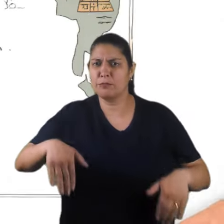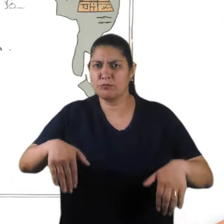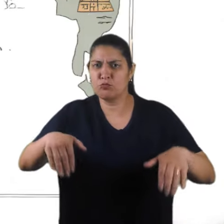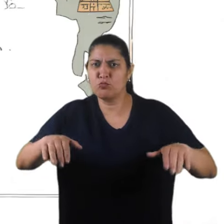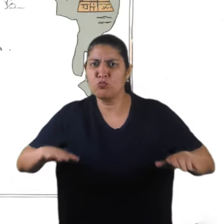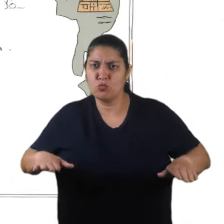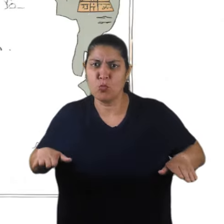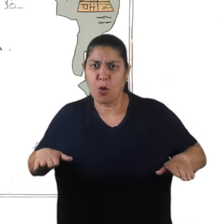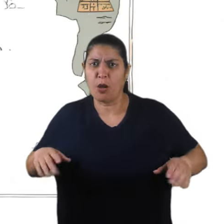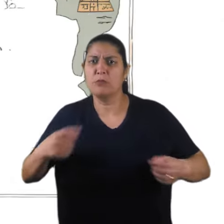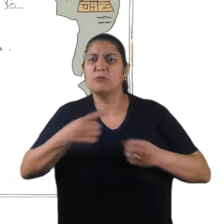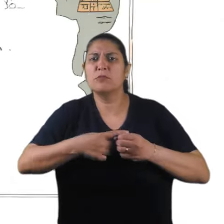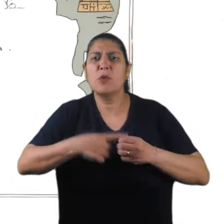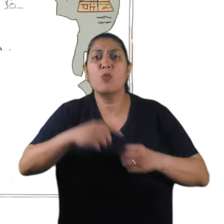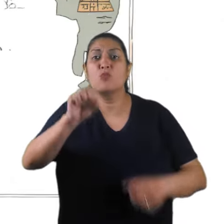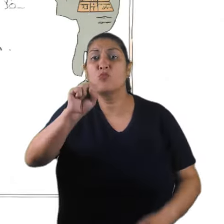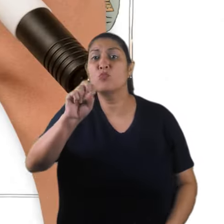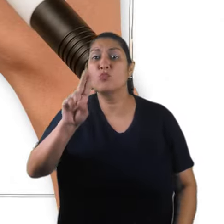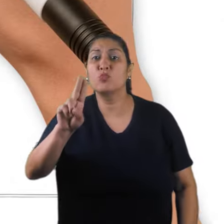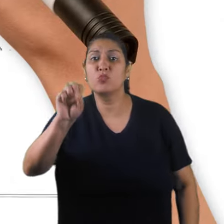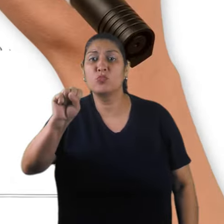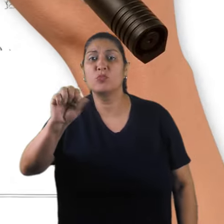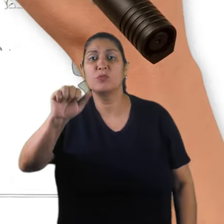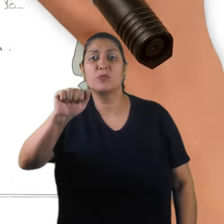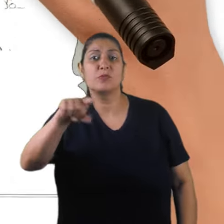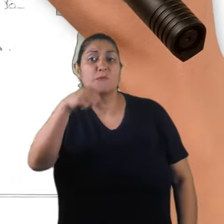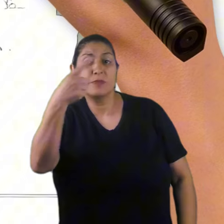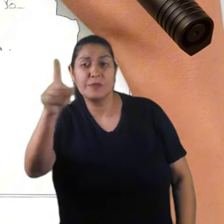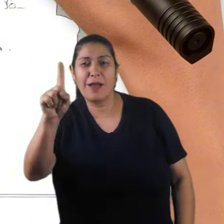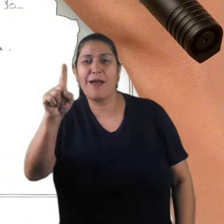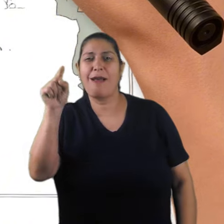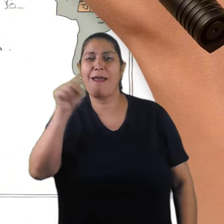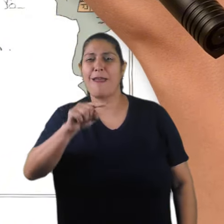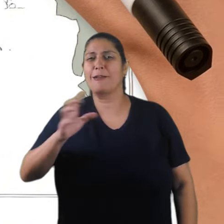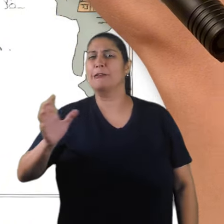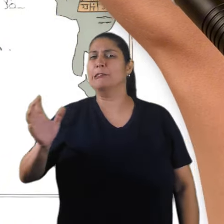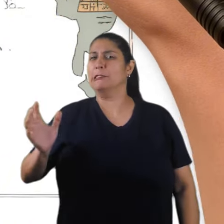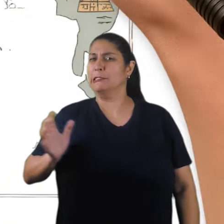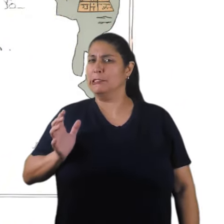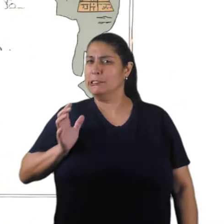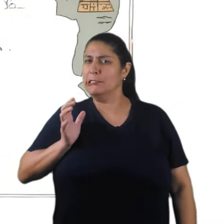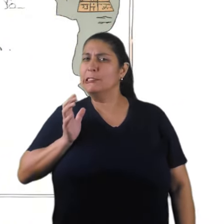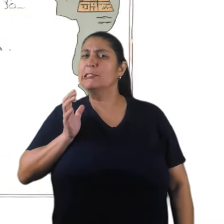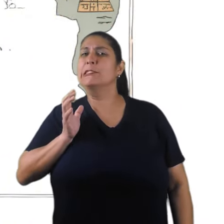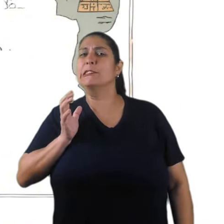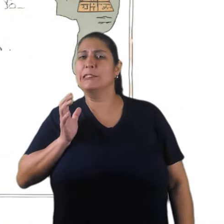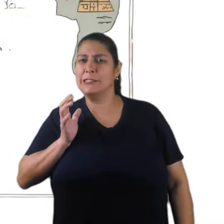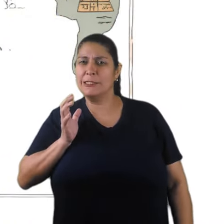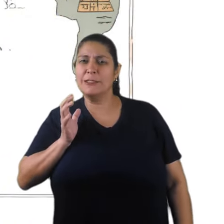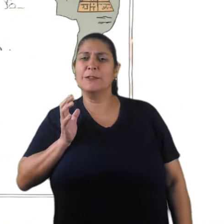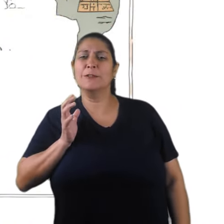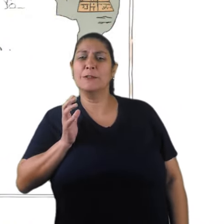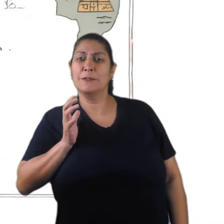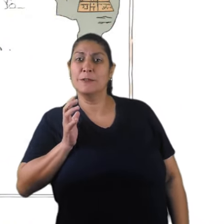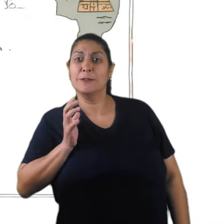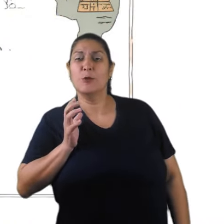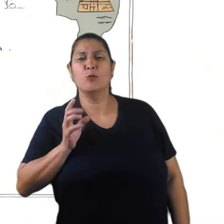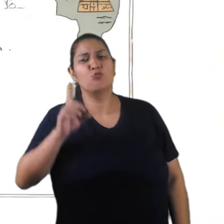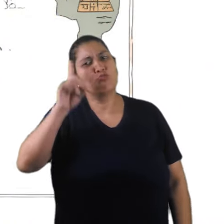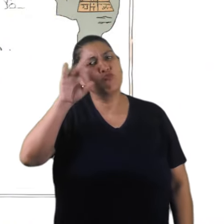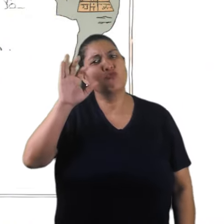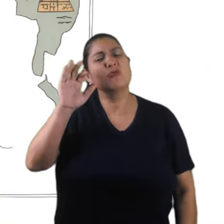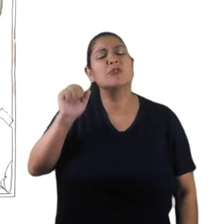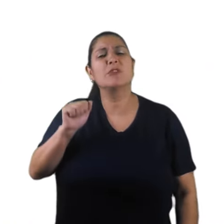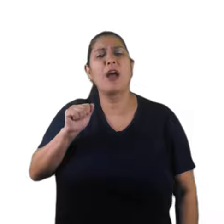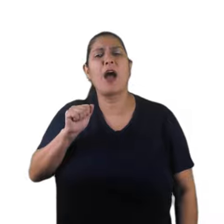Etiópia. Seu trono ficava na pequena cidade de Suzã e ele era muito rico.